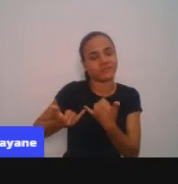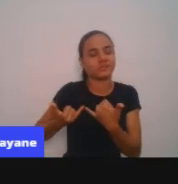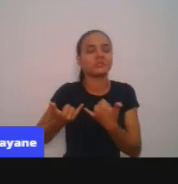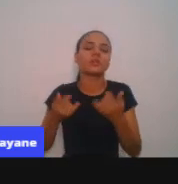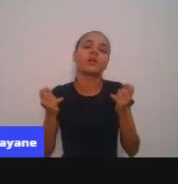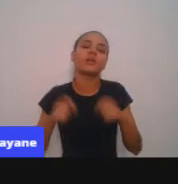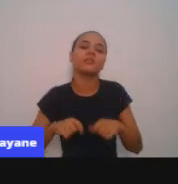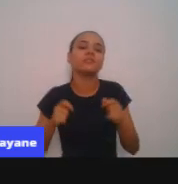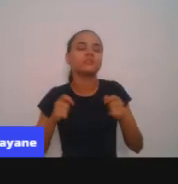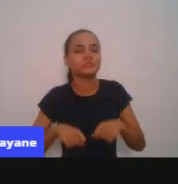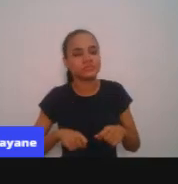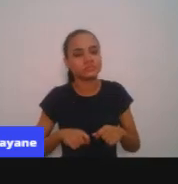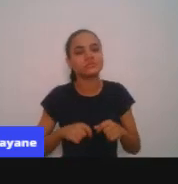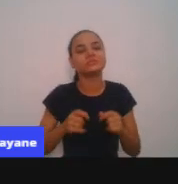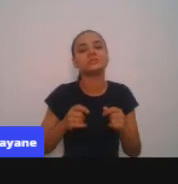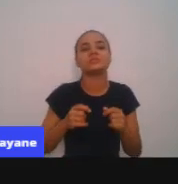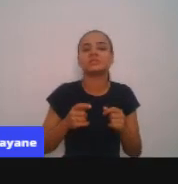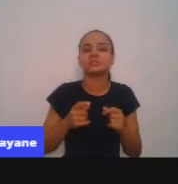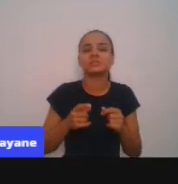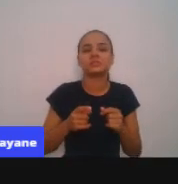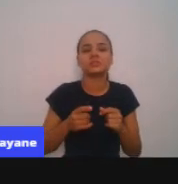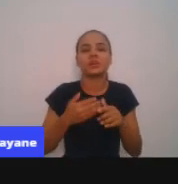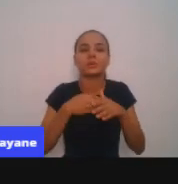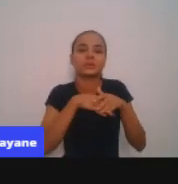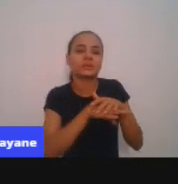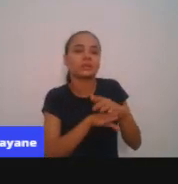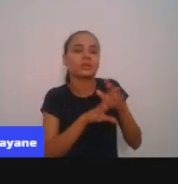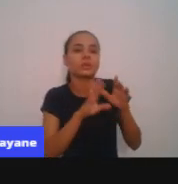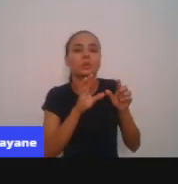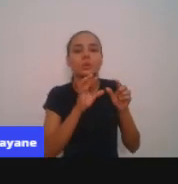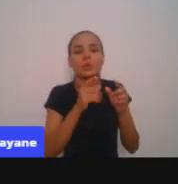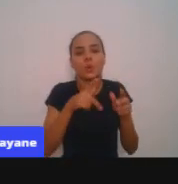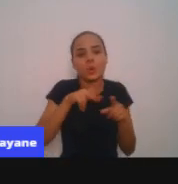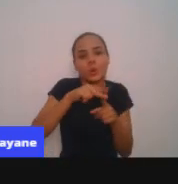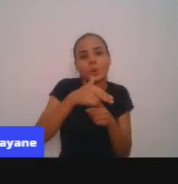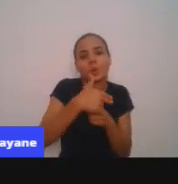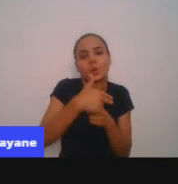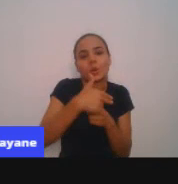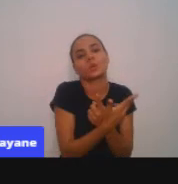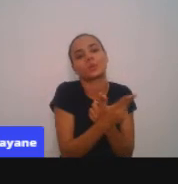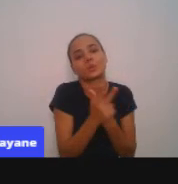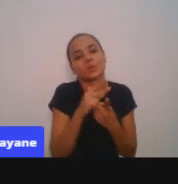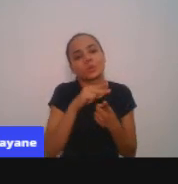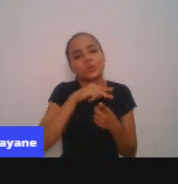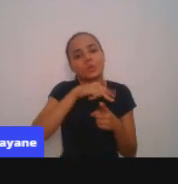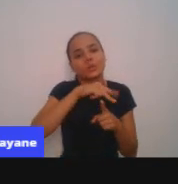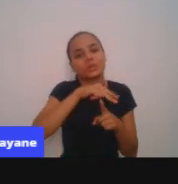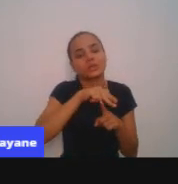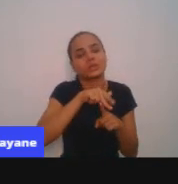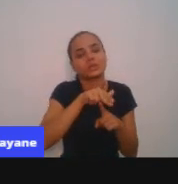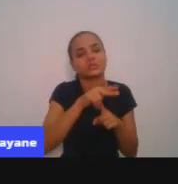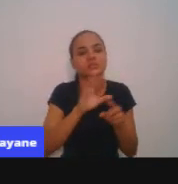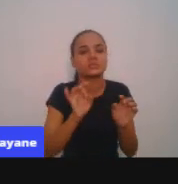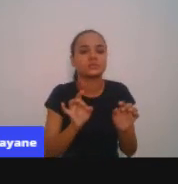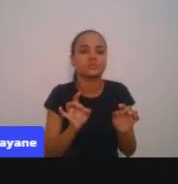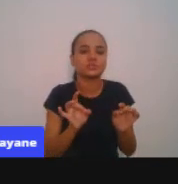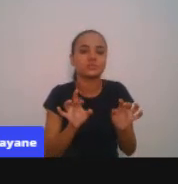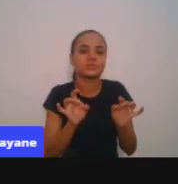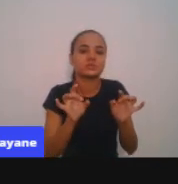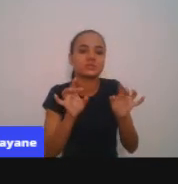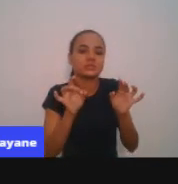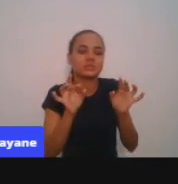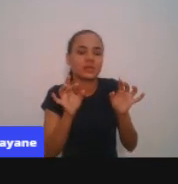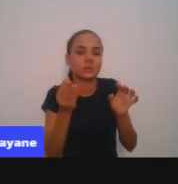poder cortar, de poder pôr algum efeito especial, né? Ele tem uma biblioteca bem simplificada e